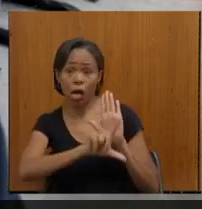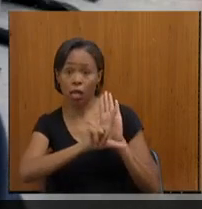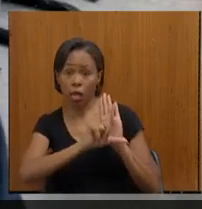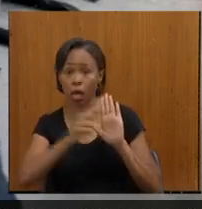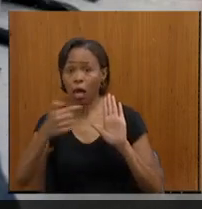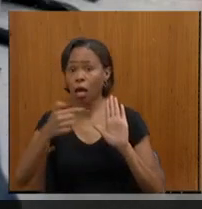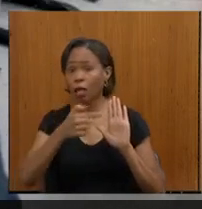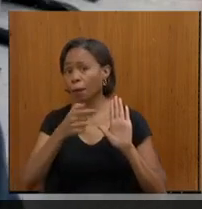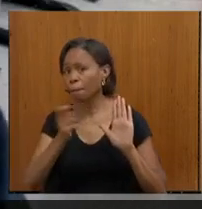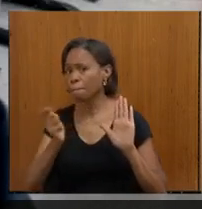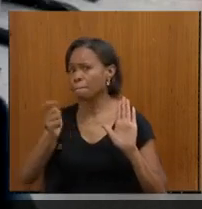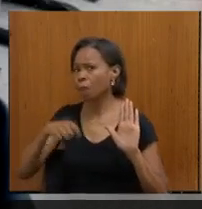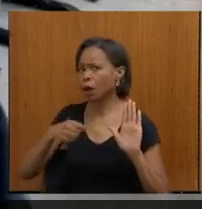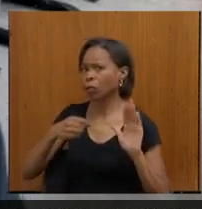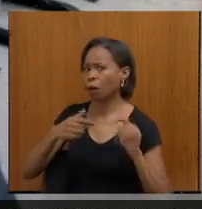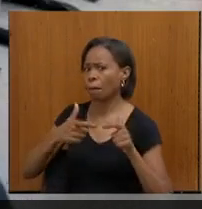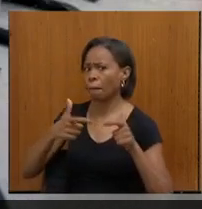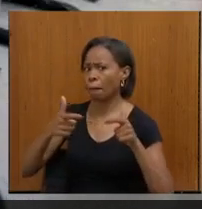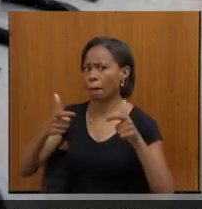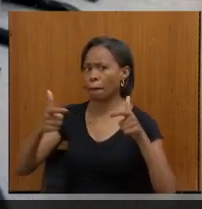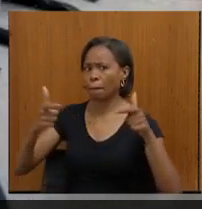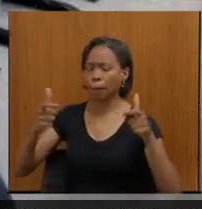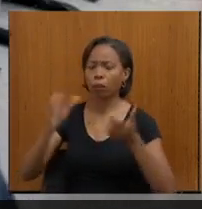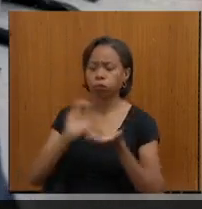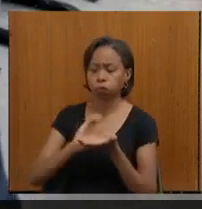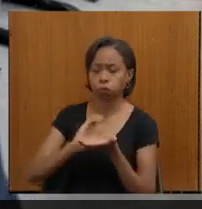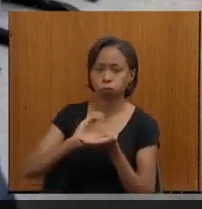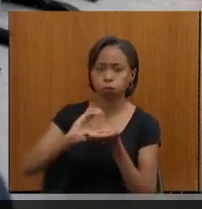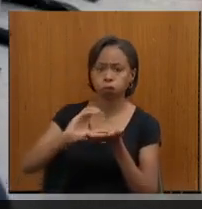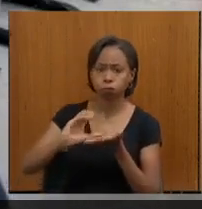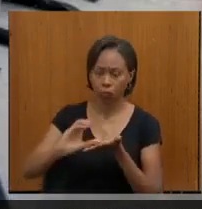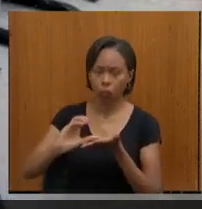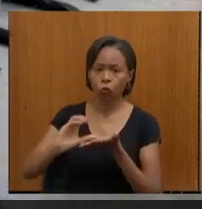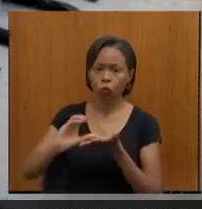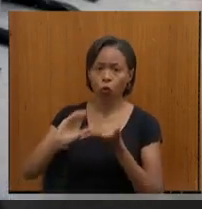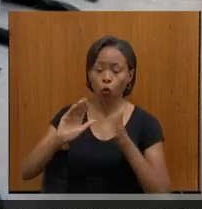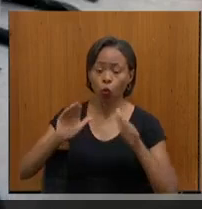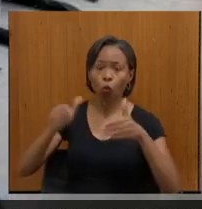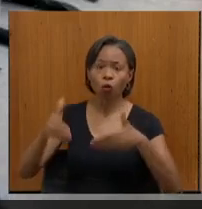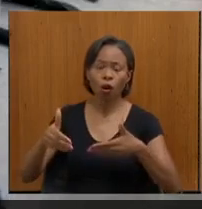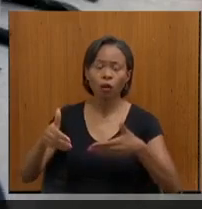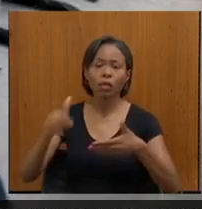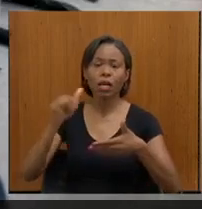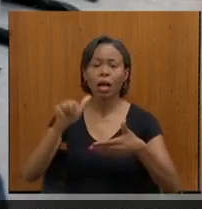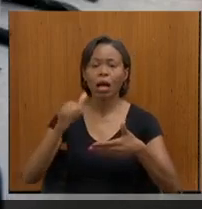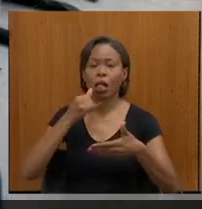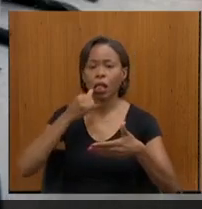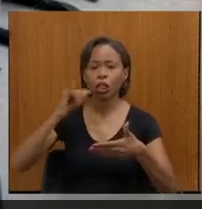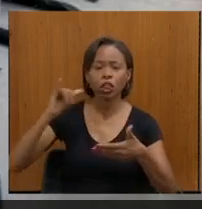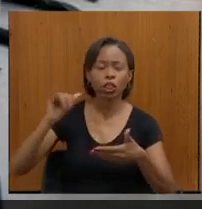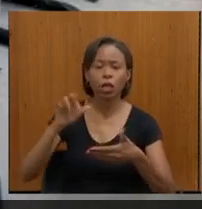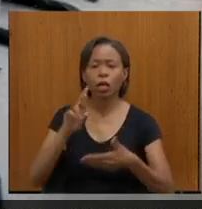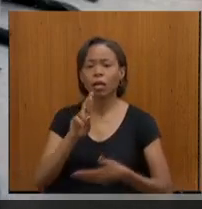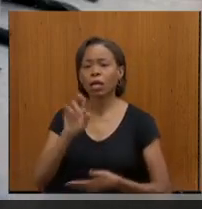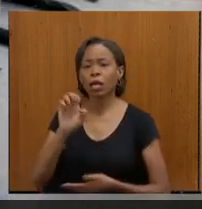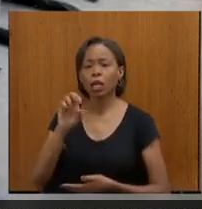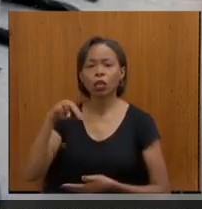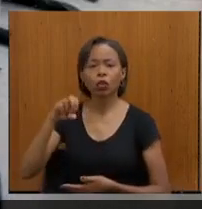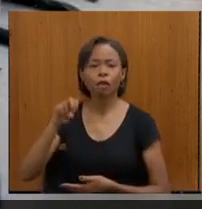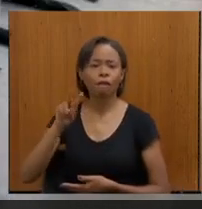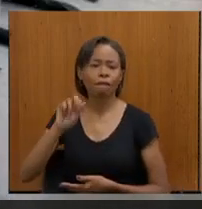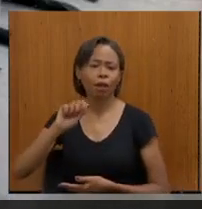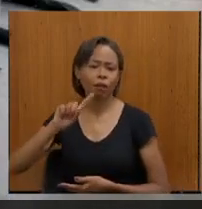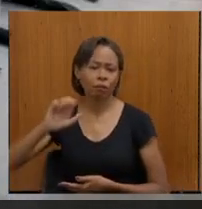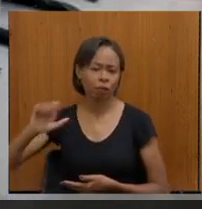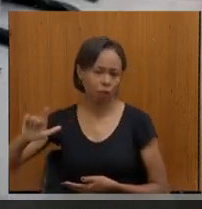aumento nesse dia ser investimentos da crescimento das energias renováveis de novo ou que vai ser nascia